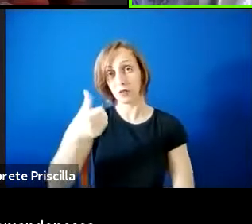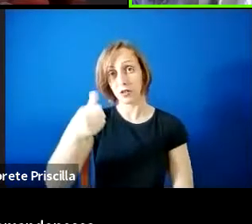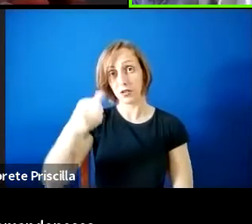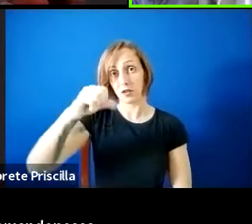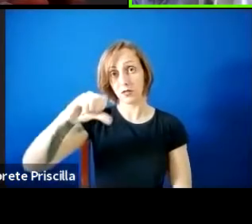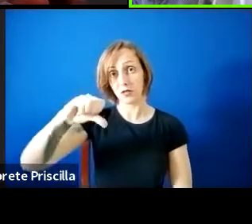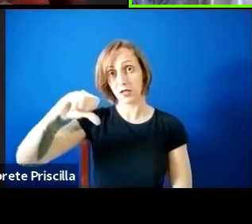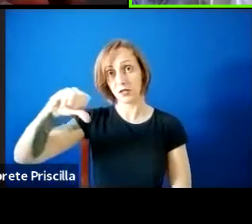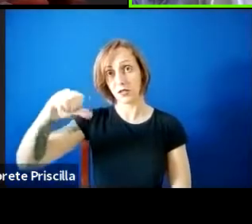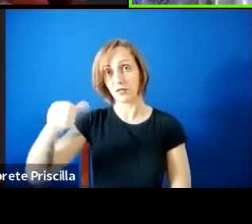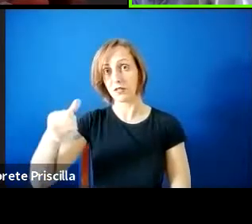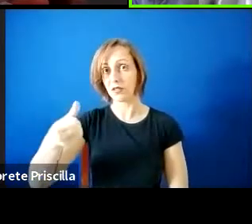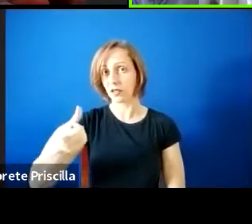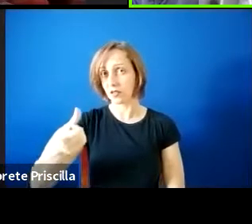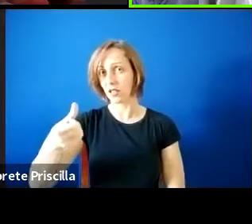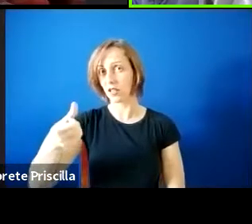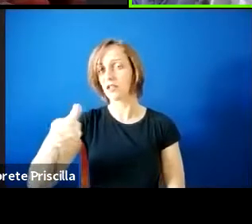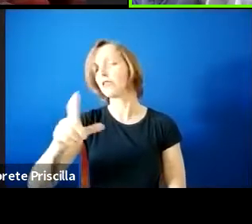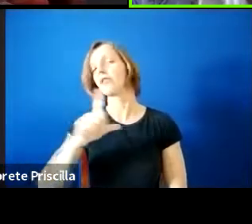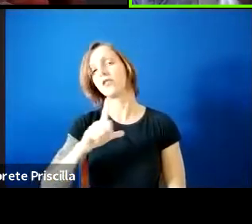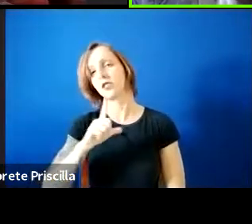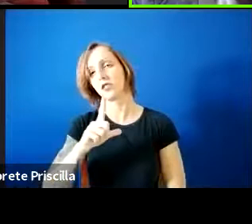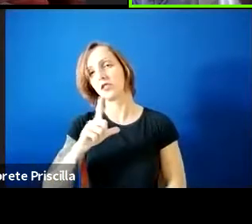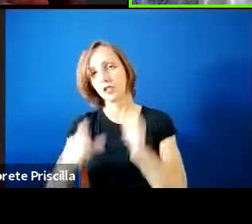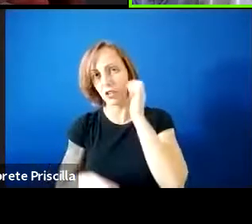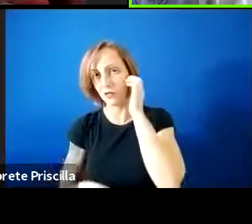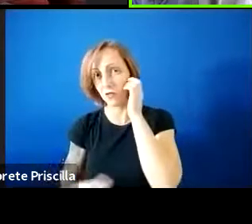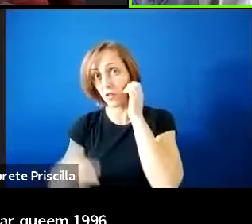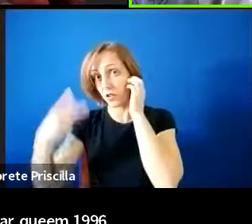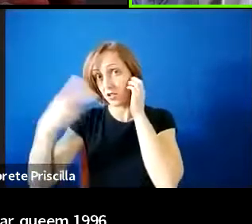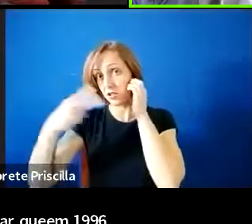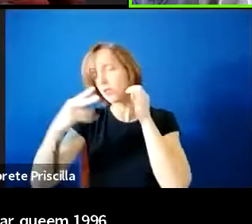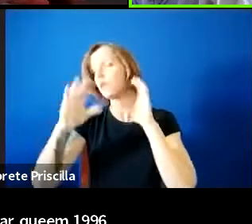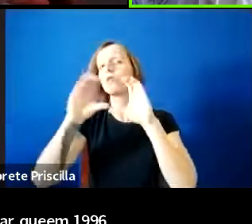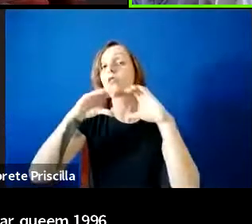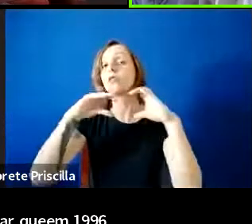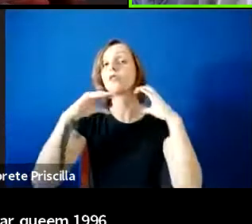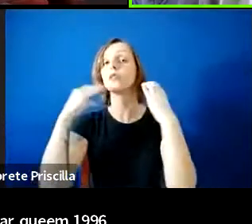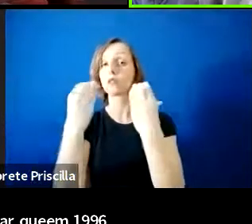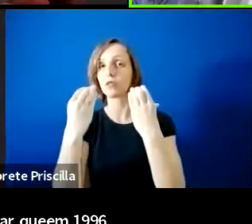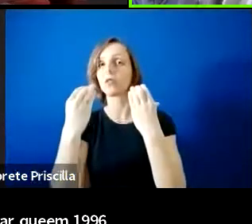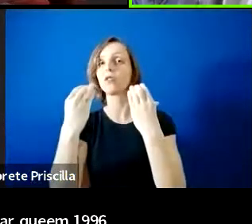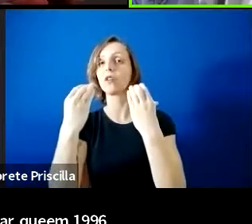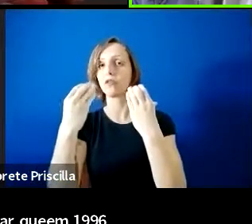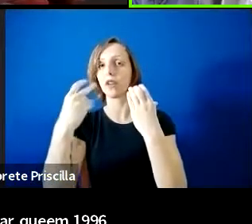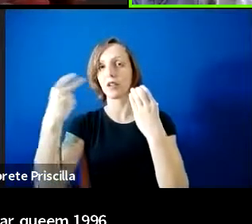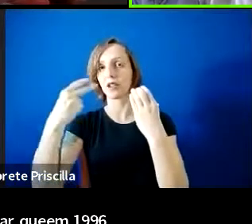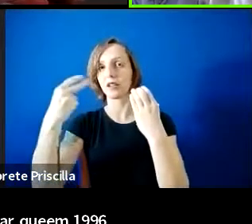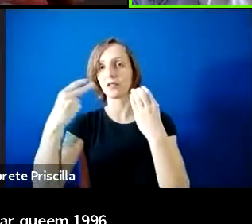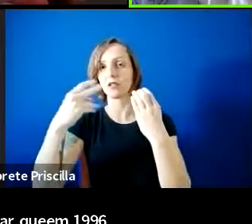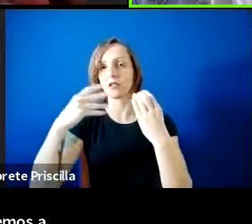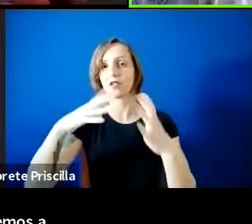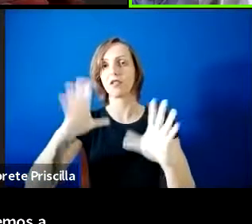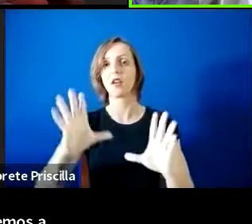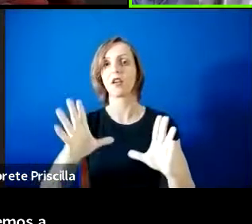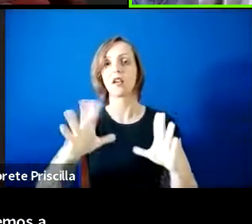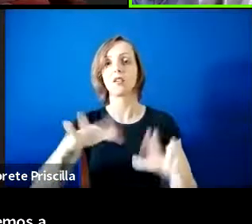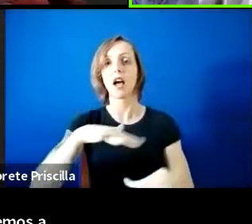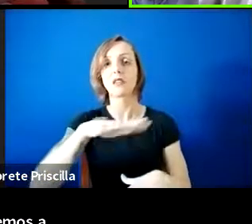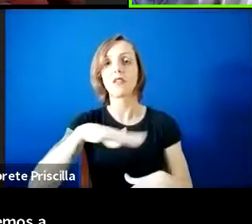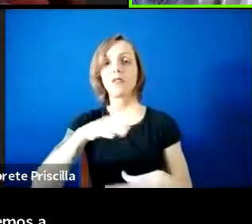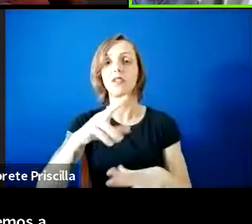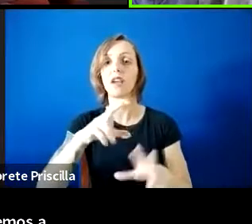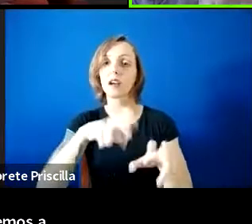1996, nós tivemos a segunda conferência da Via Campesina, que ocorreu no México.